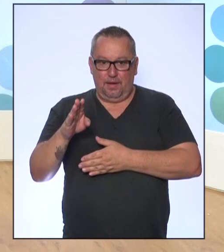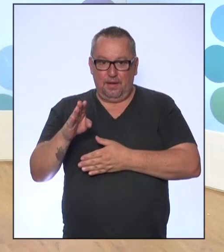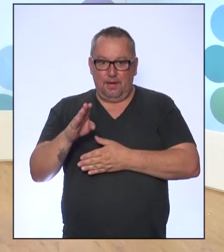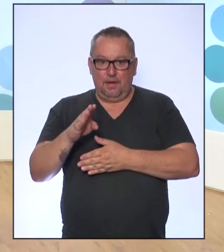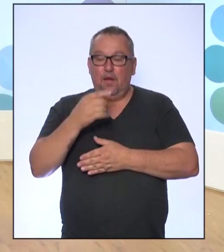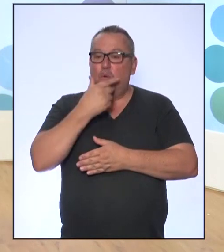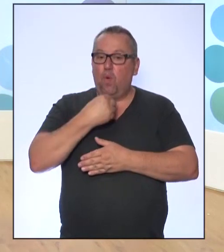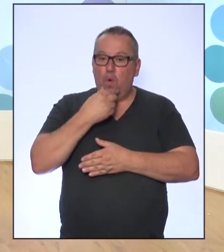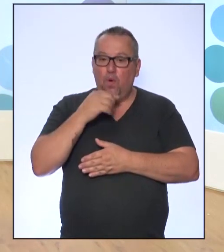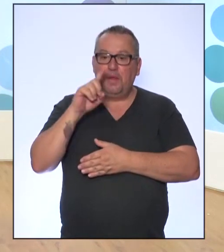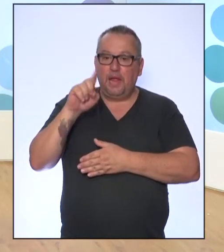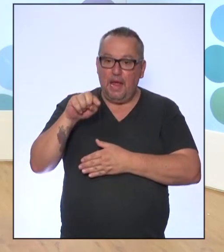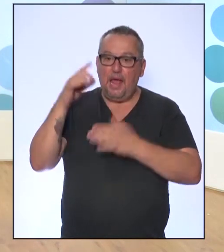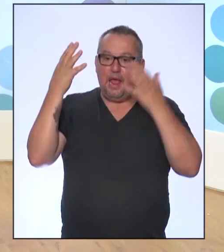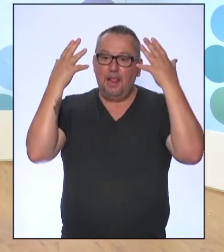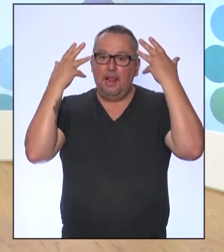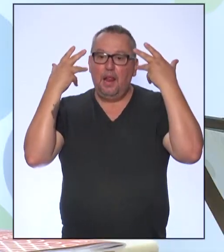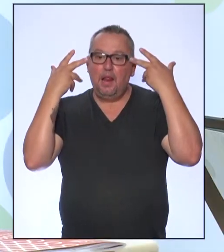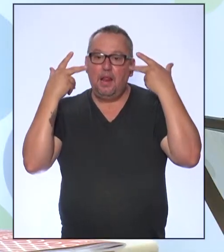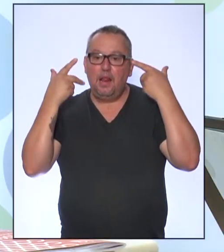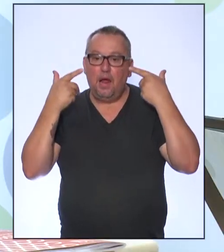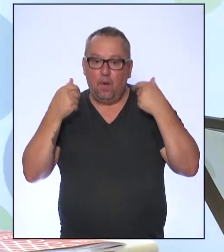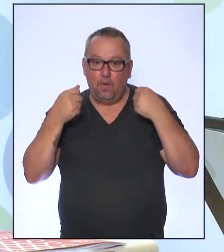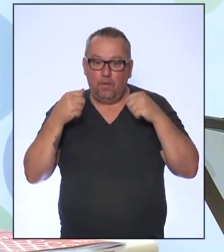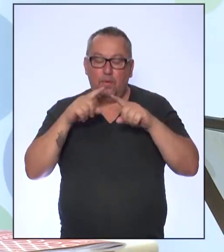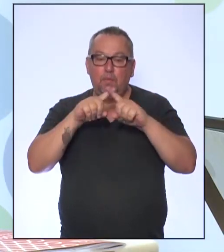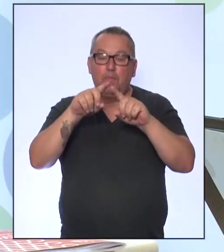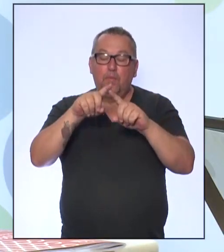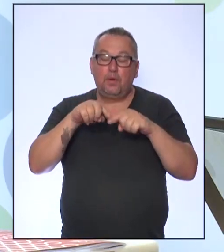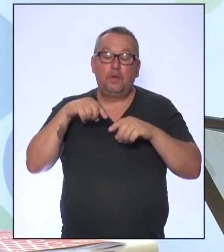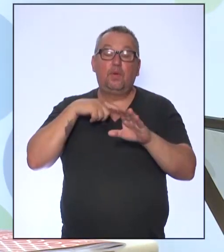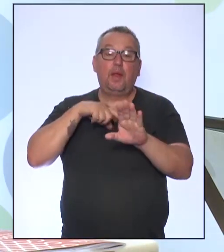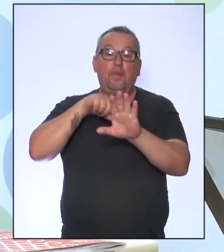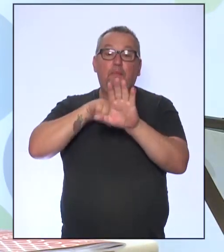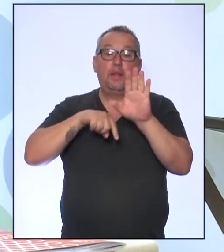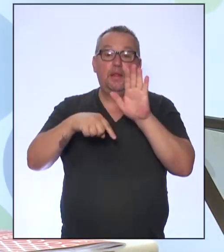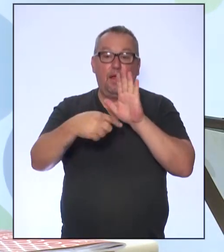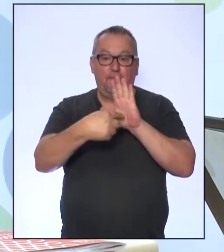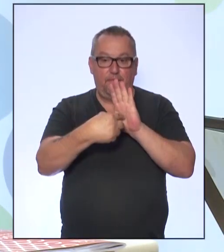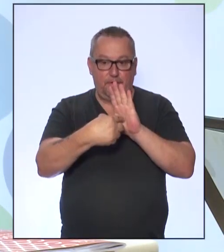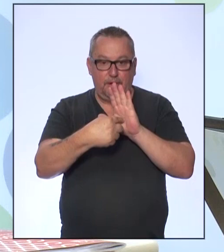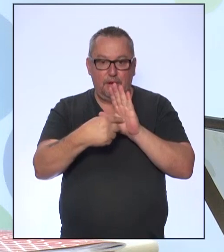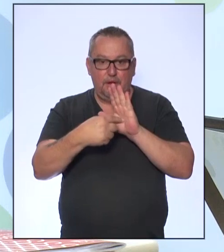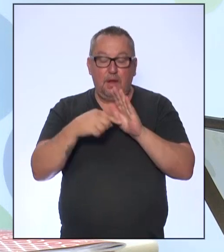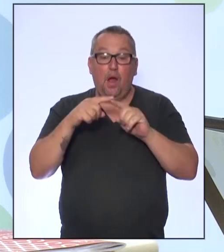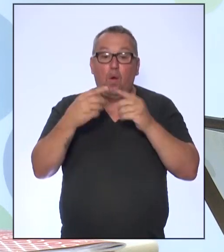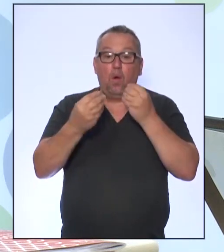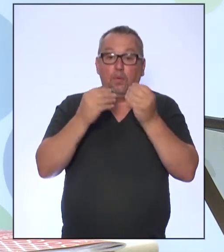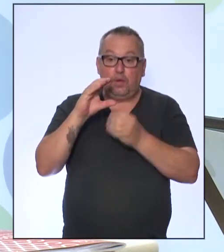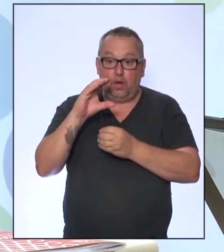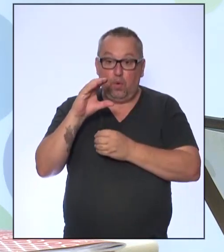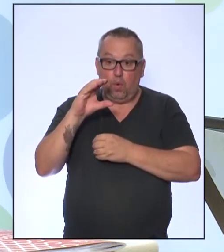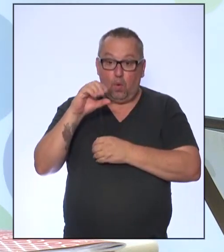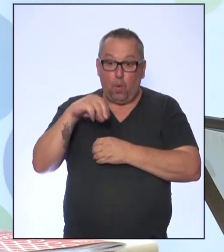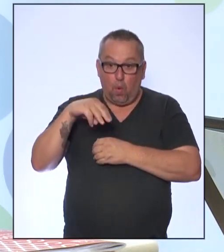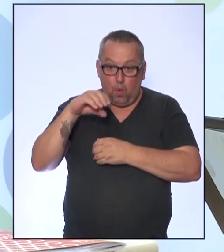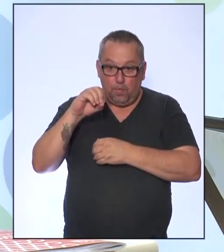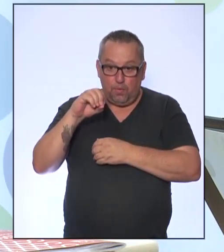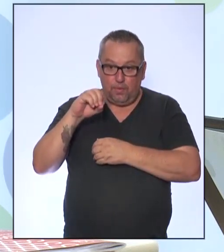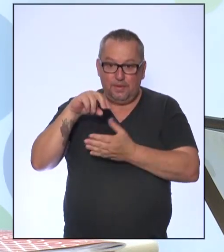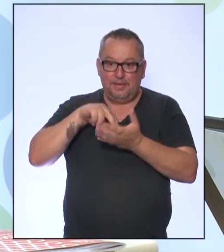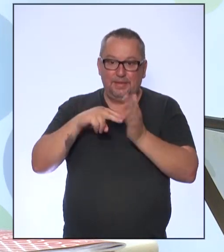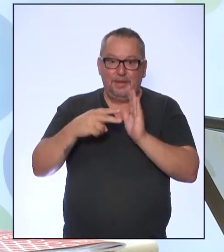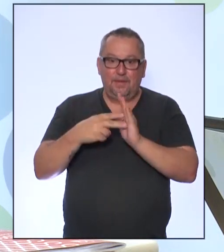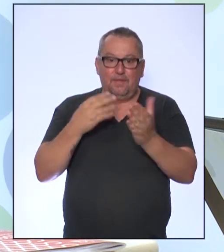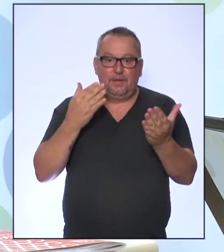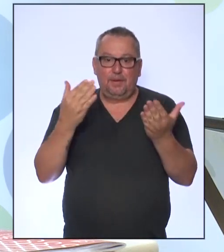O homem é um leão, por isso eu tenho uma metáfora. Quando eu tenho o elemento como, eu estou fazendo o quê? Uma comparação.